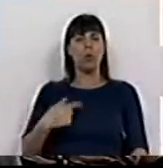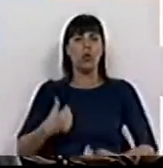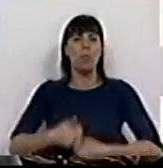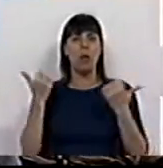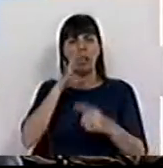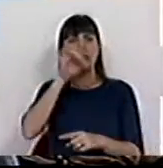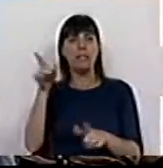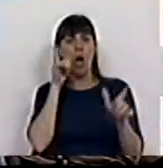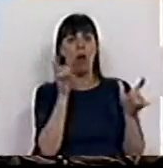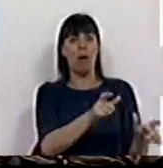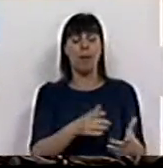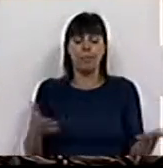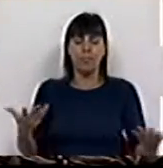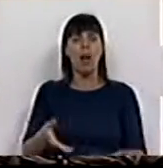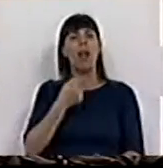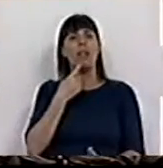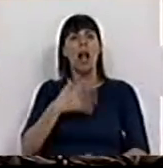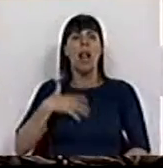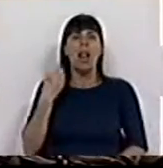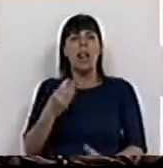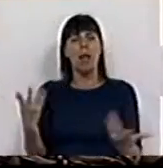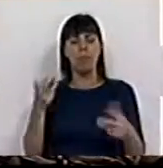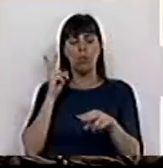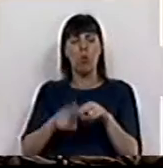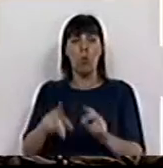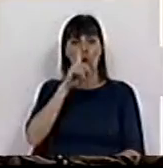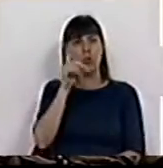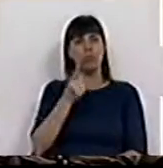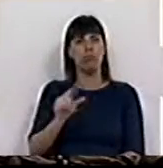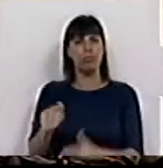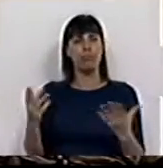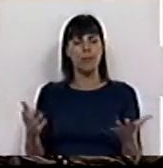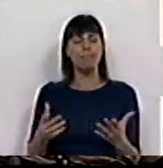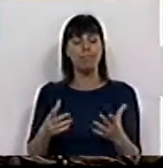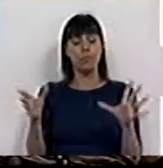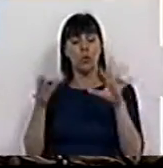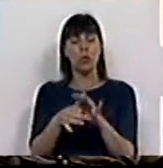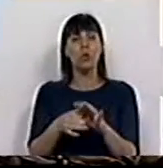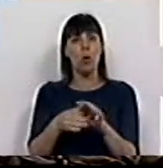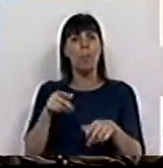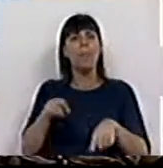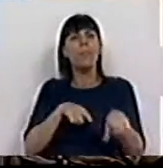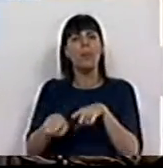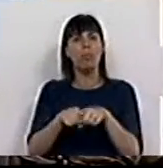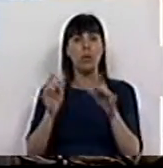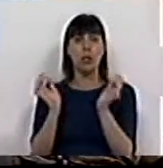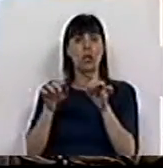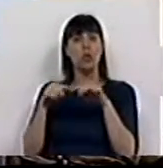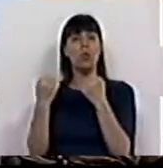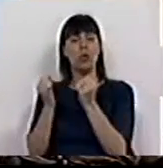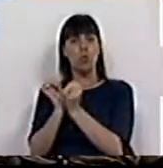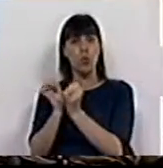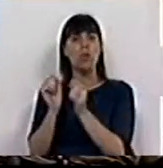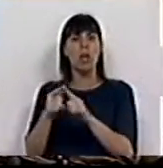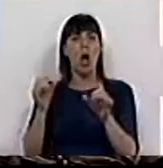melhor. Dizer agora que lamentam os cortes brutais que incidiram sobre as políticas sociais,